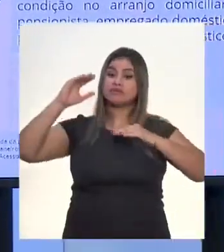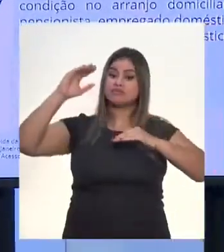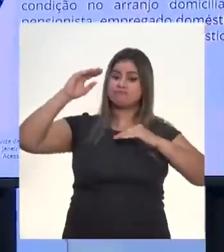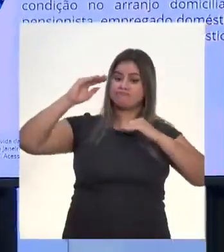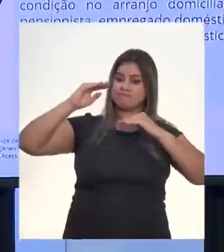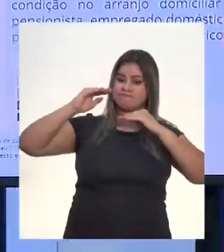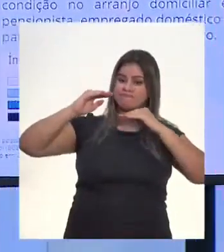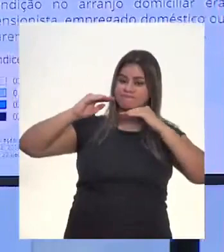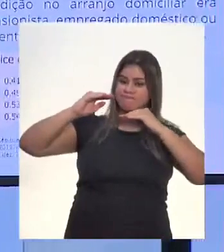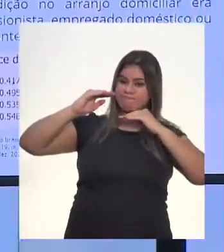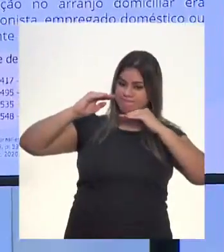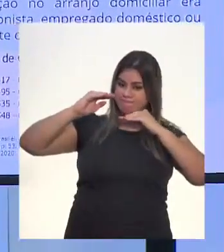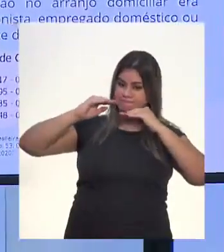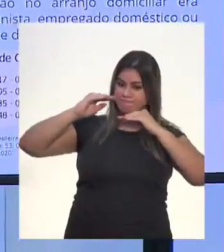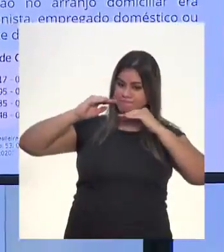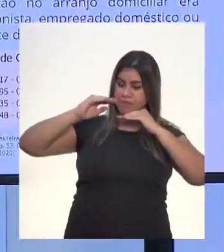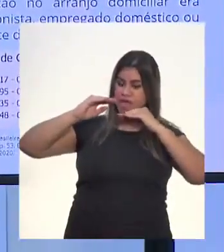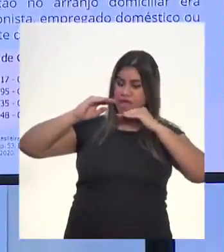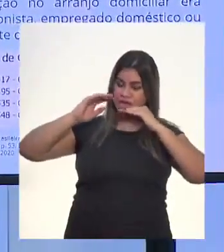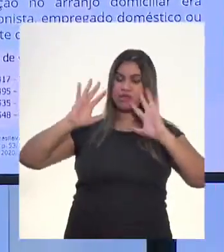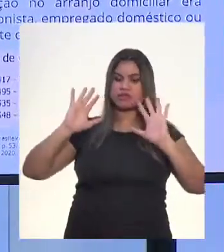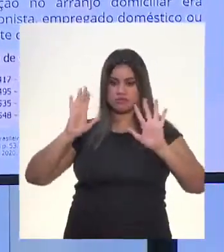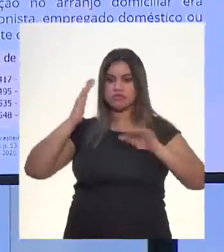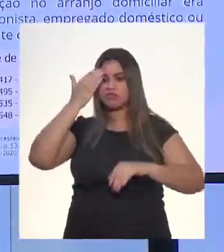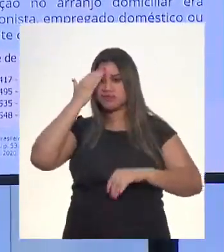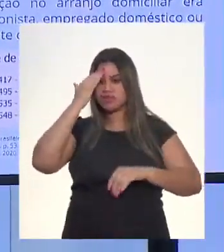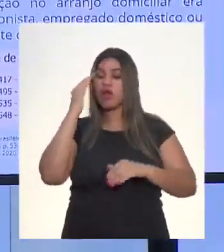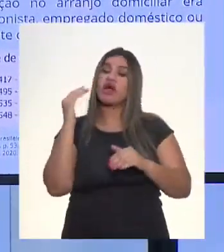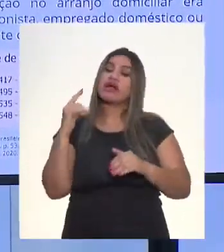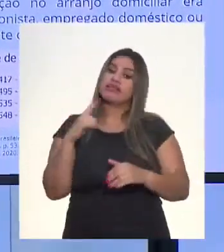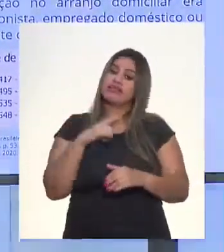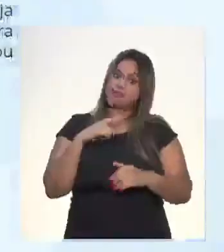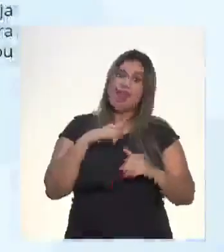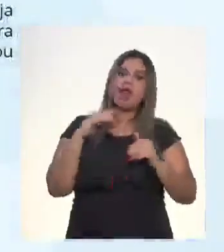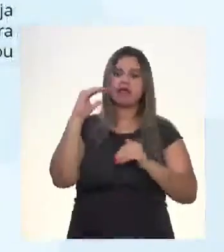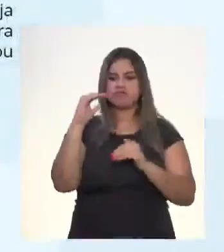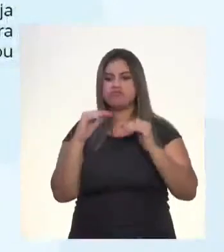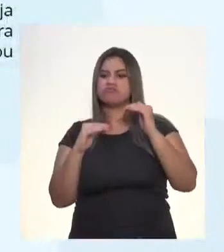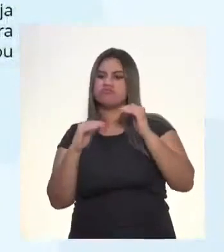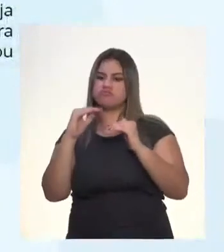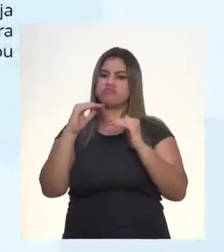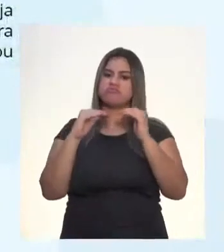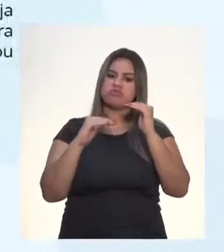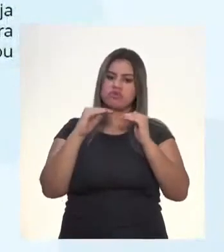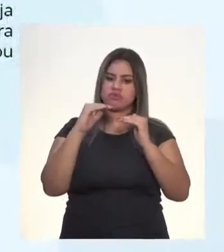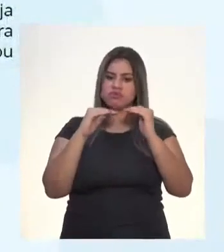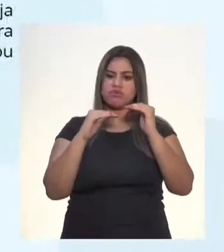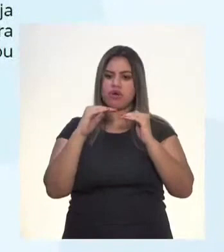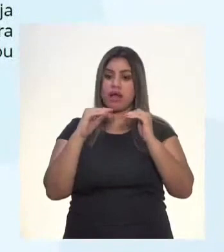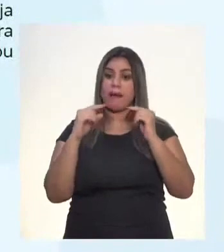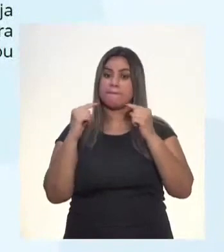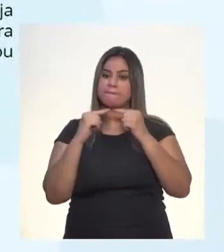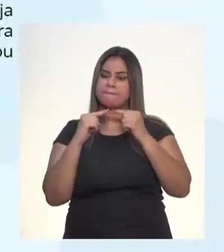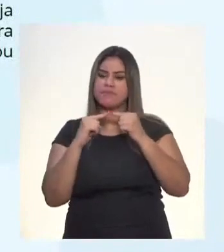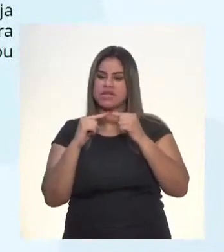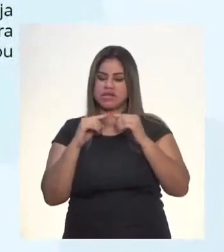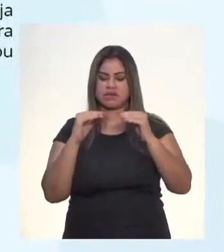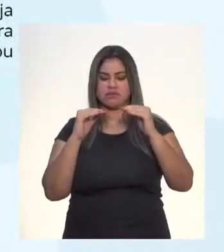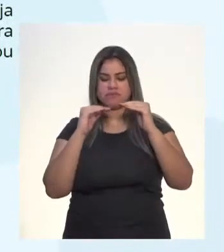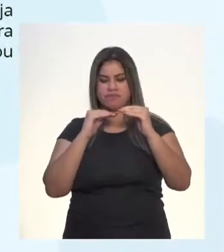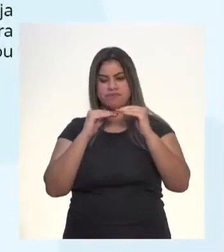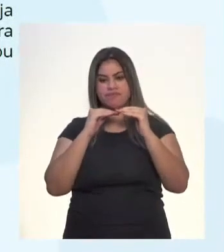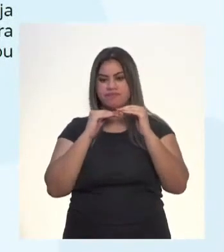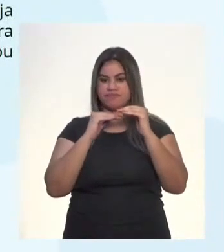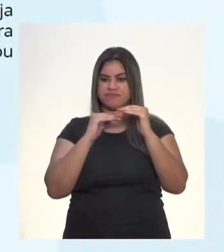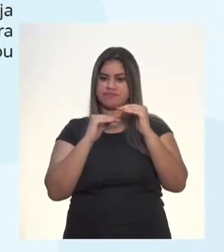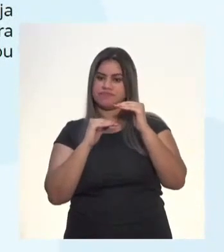a coloração azul escura, né? Então, a desigualdade existe, a gente está vendo aqui, ó, 0,4. Então, a partir do momento que é